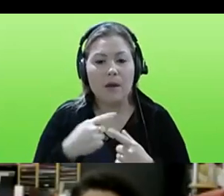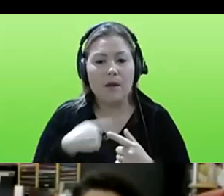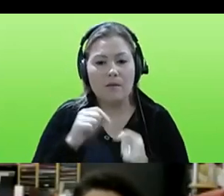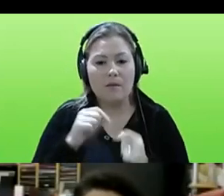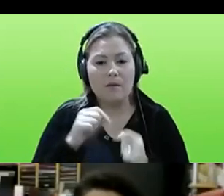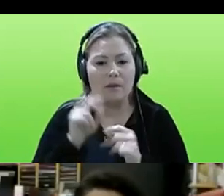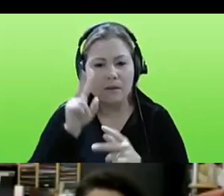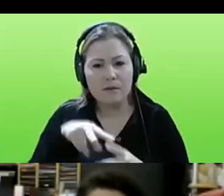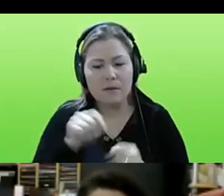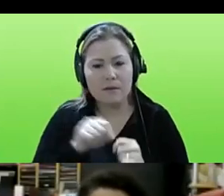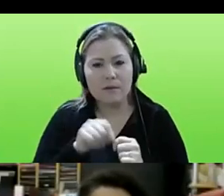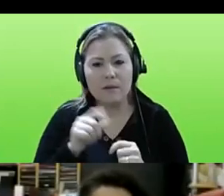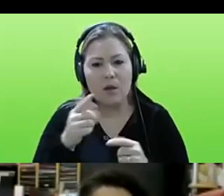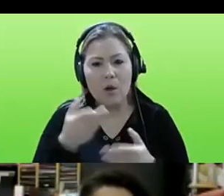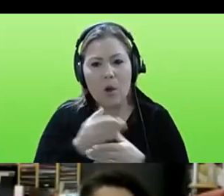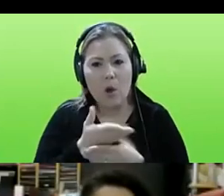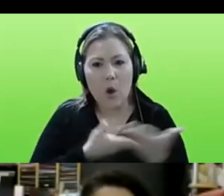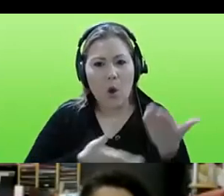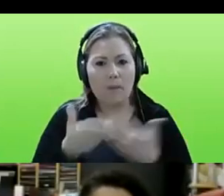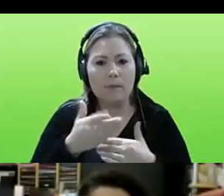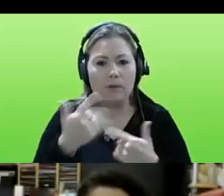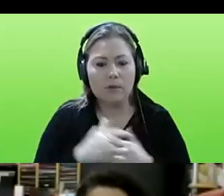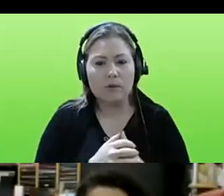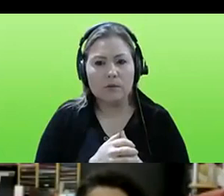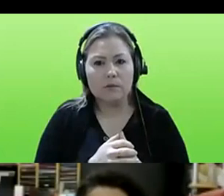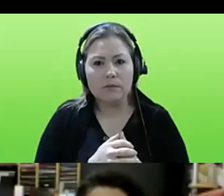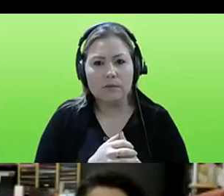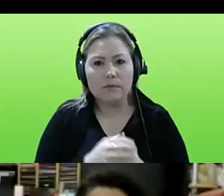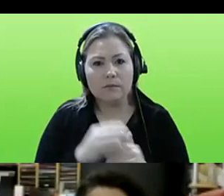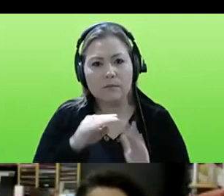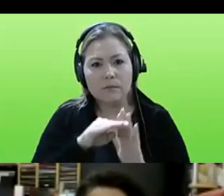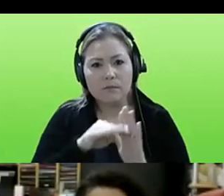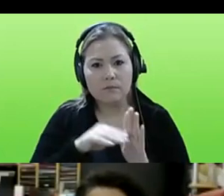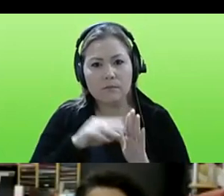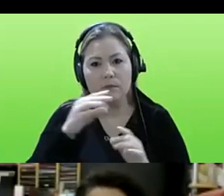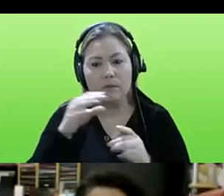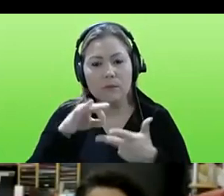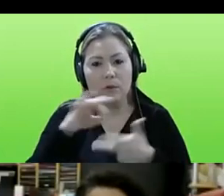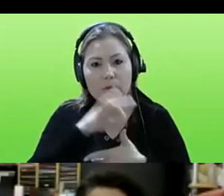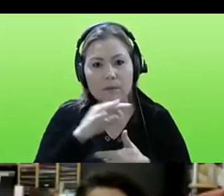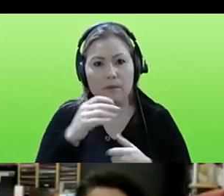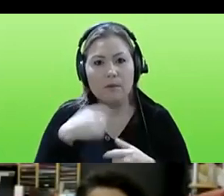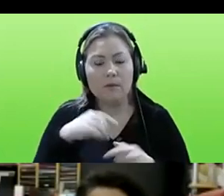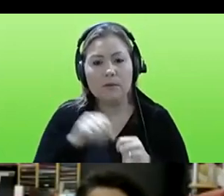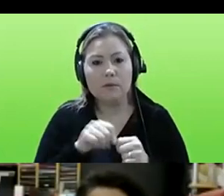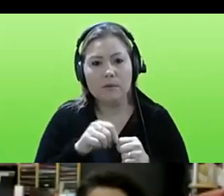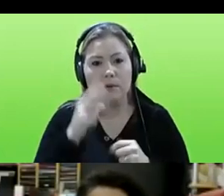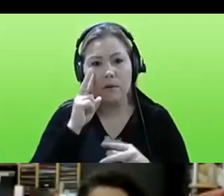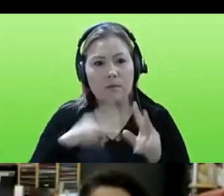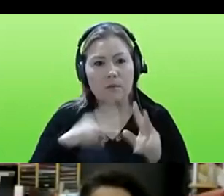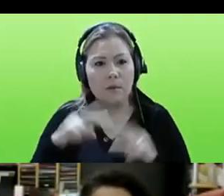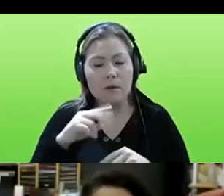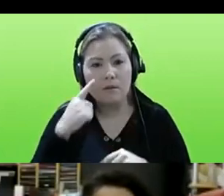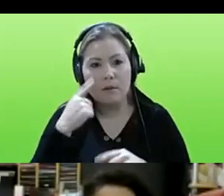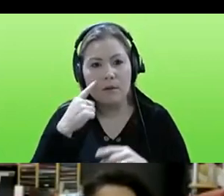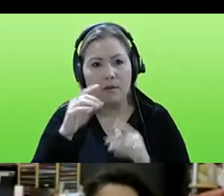manifestem-se, tá? Eu vou fazer novamente, então, o compartilhamento da página no Moodle. E aí a gente